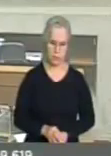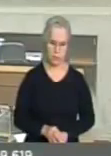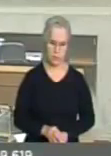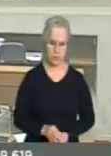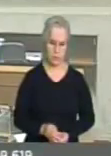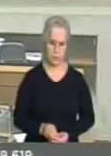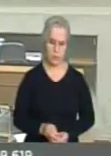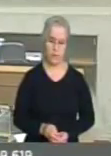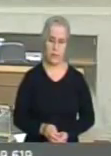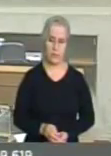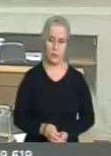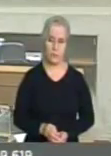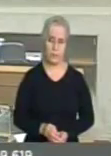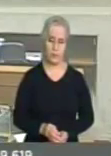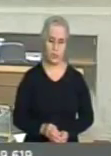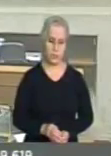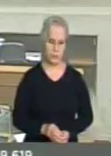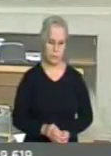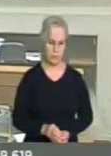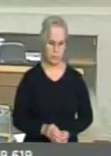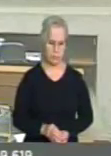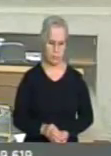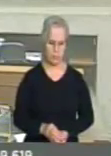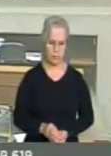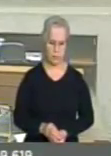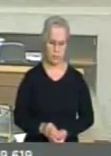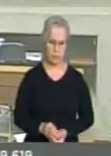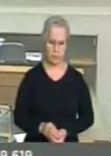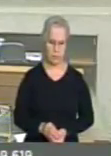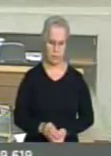Senhor presidente Odorico Monteiro,